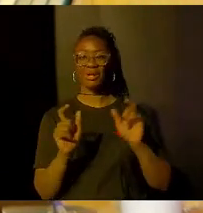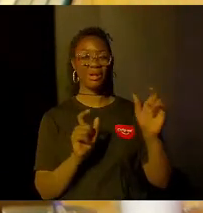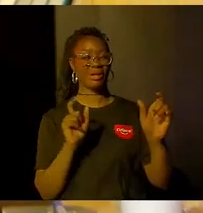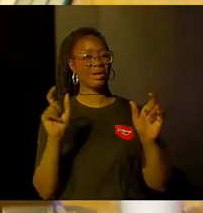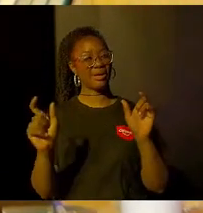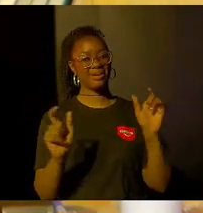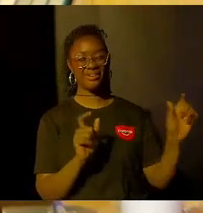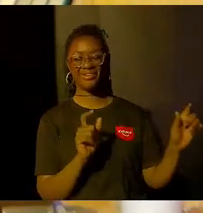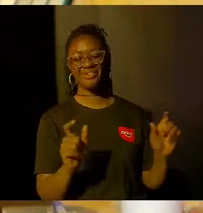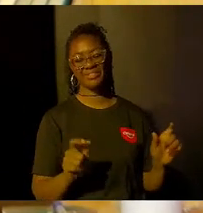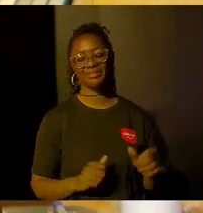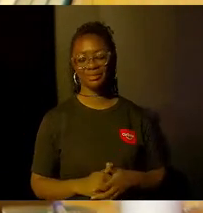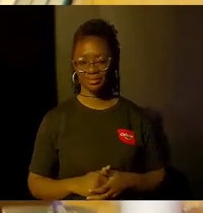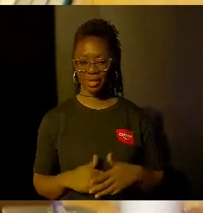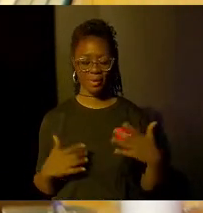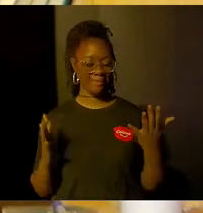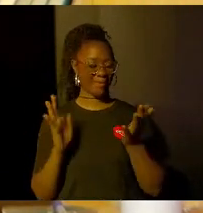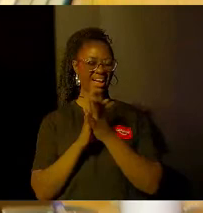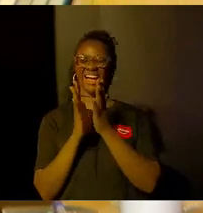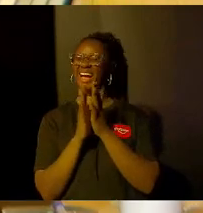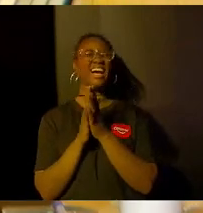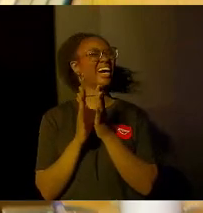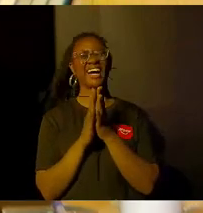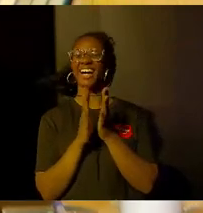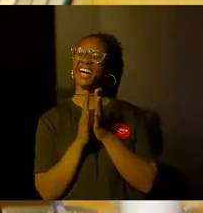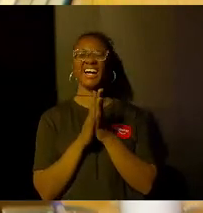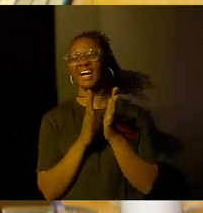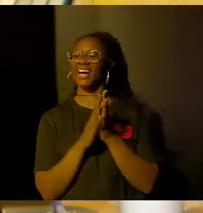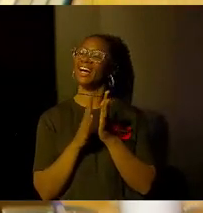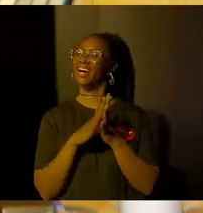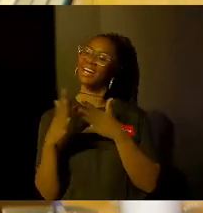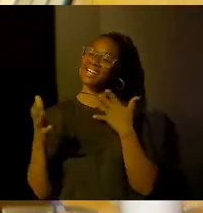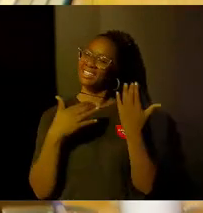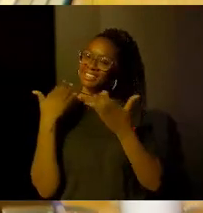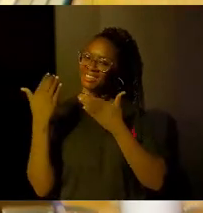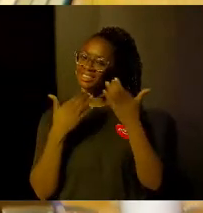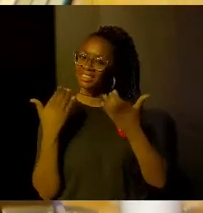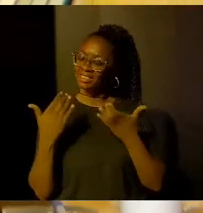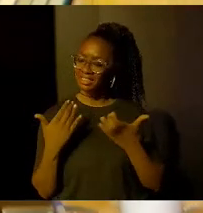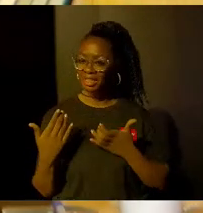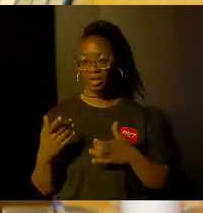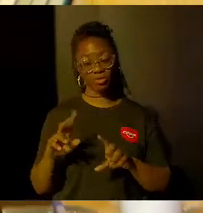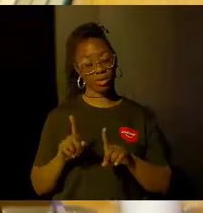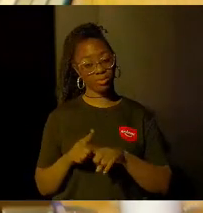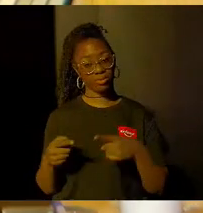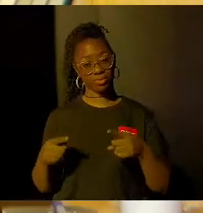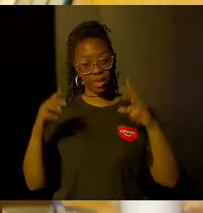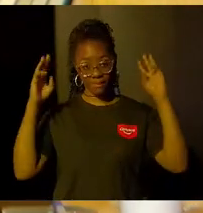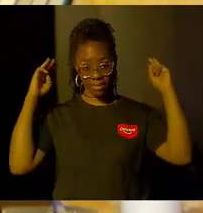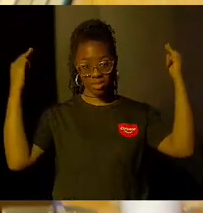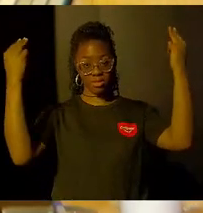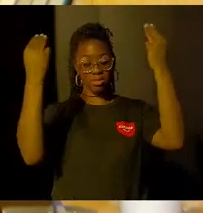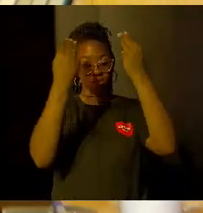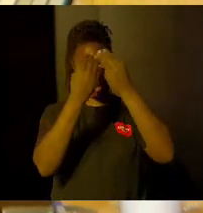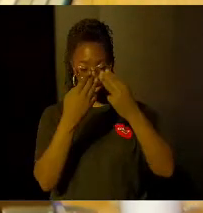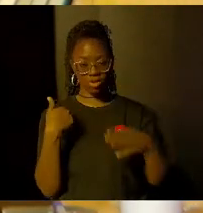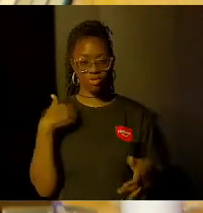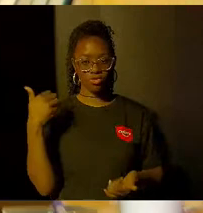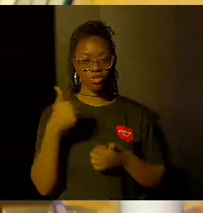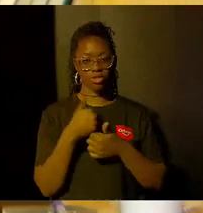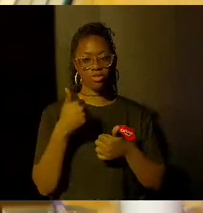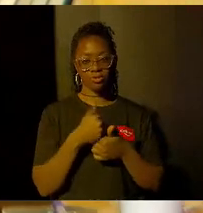esforço Bati a Palmas enquanto cantavamos juntos uma antiga canção mexicana em que eu substituía